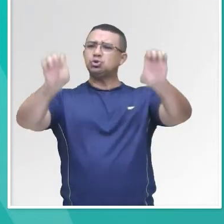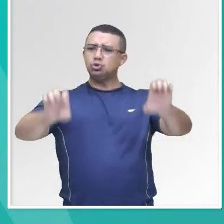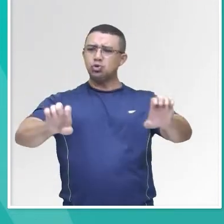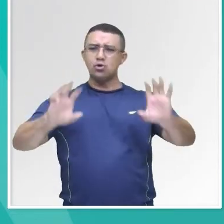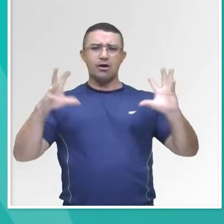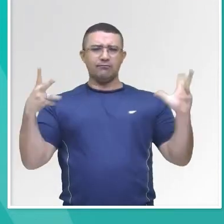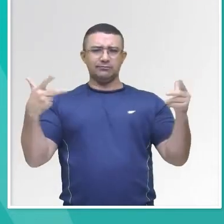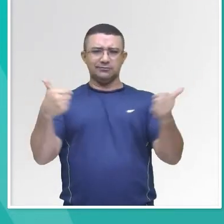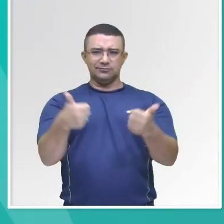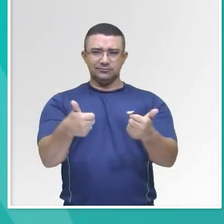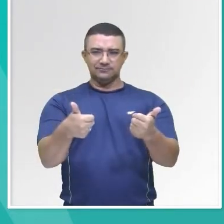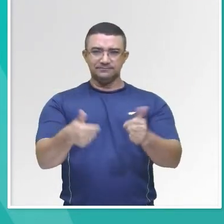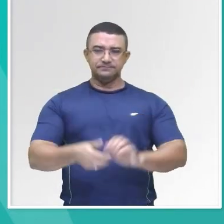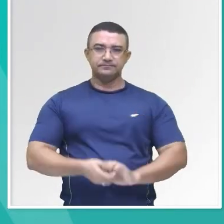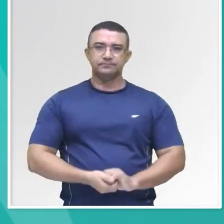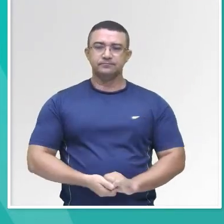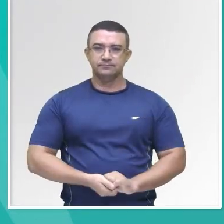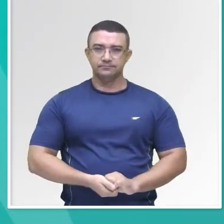Vamos lá.